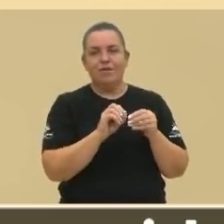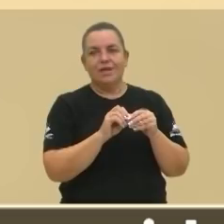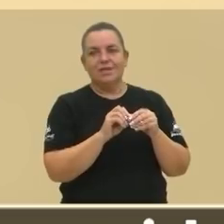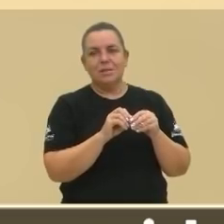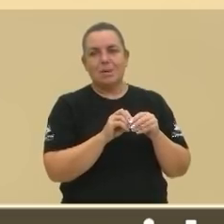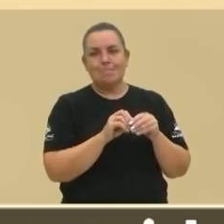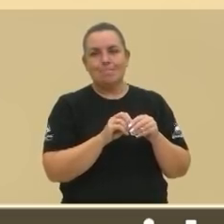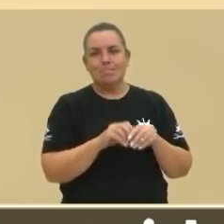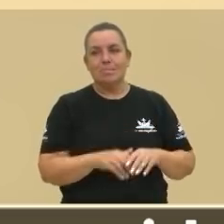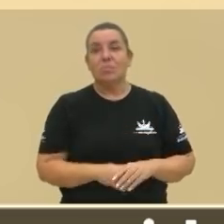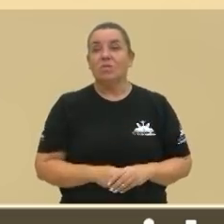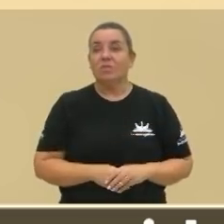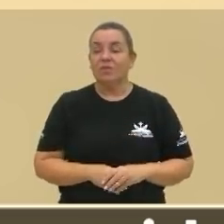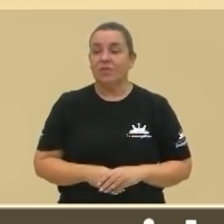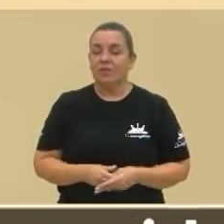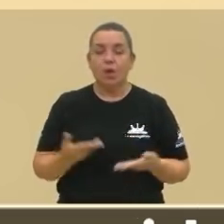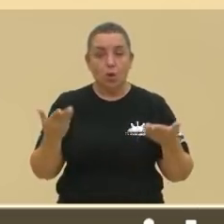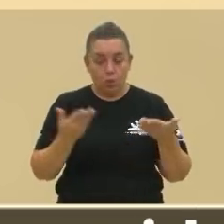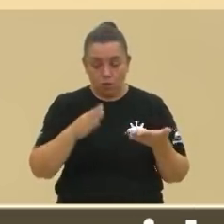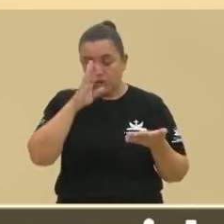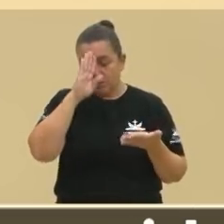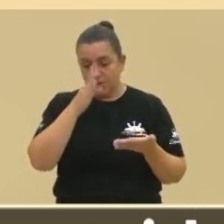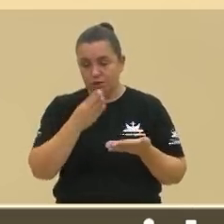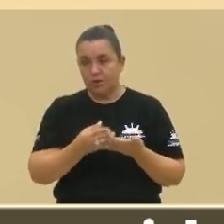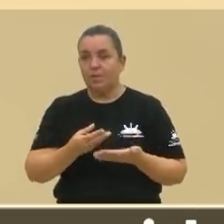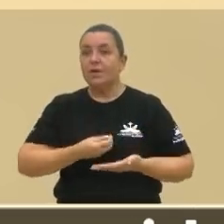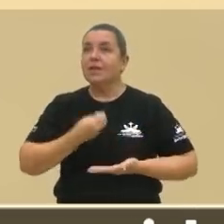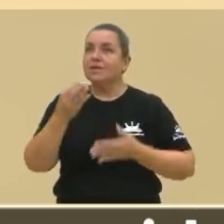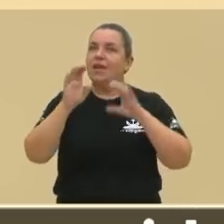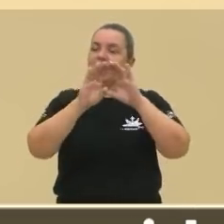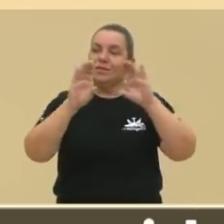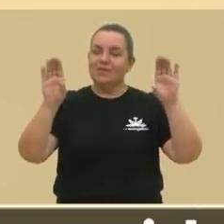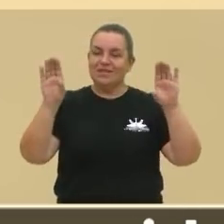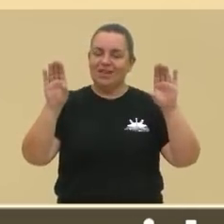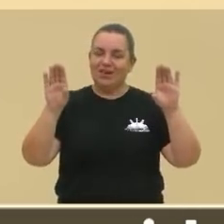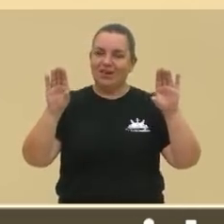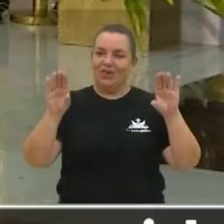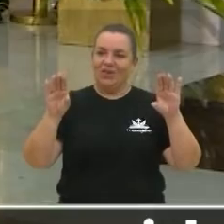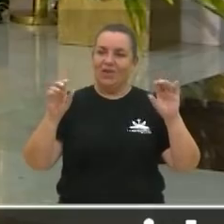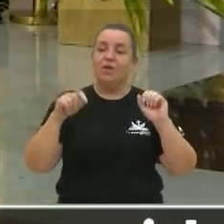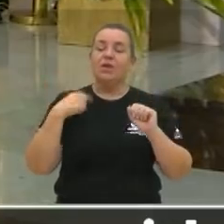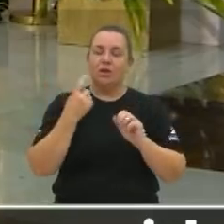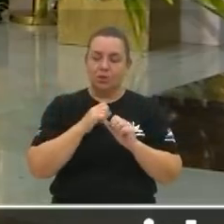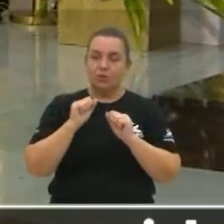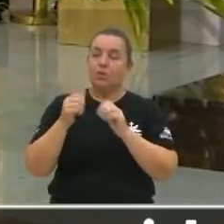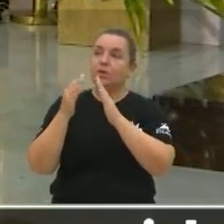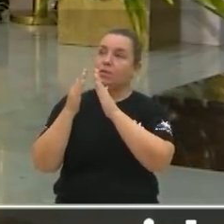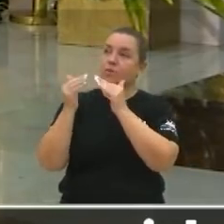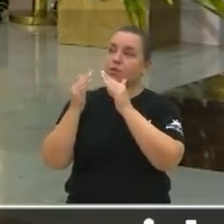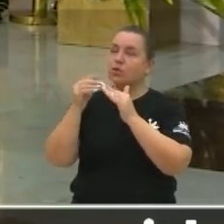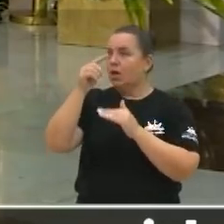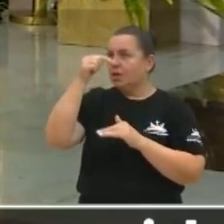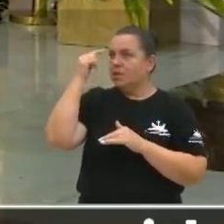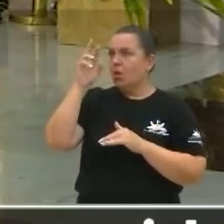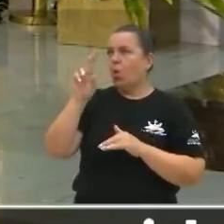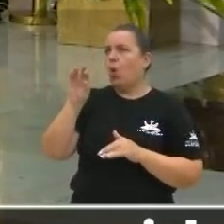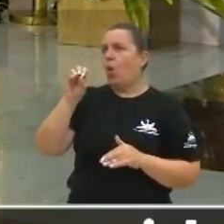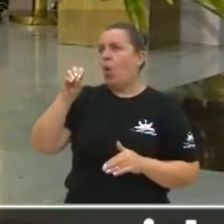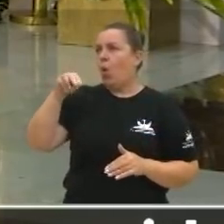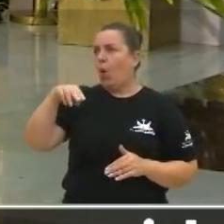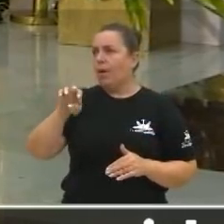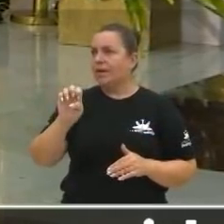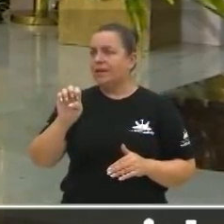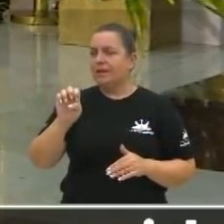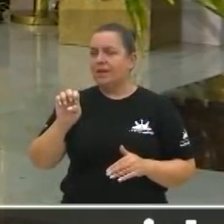fez e hoje acreditamos estar no céu e e podemos pedir São Roque